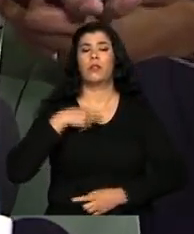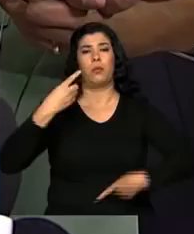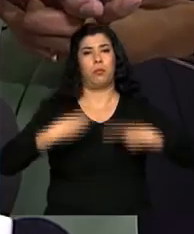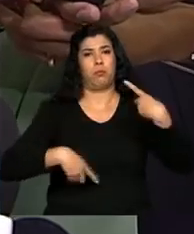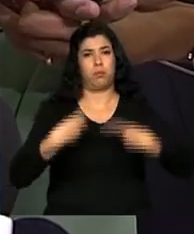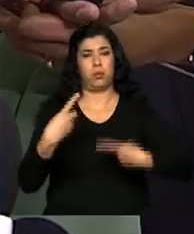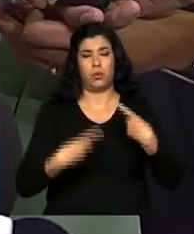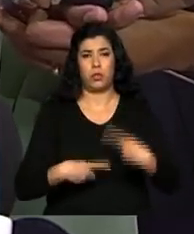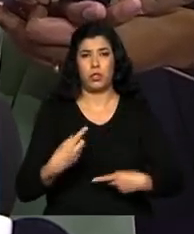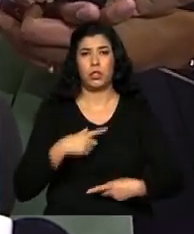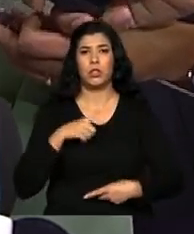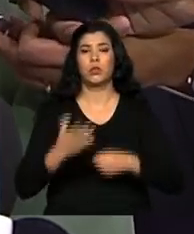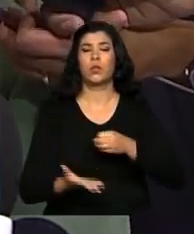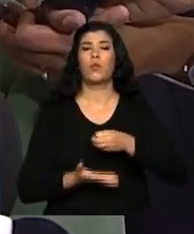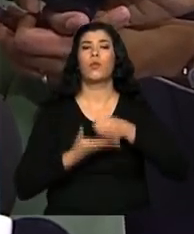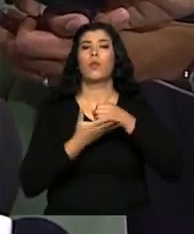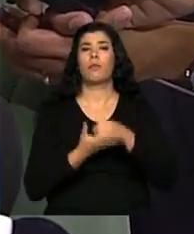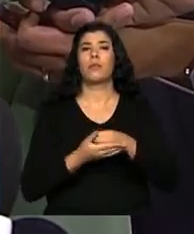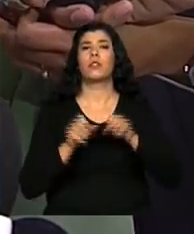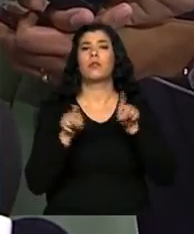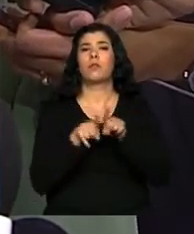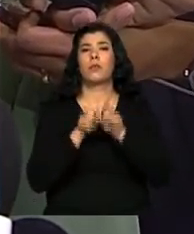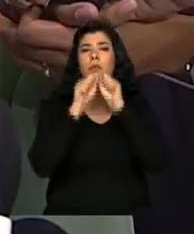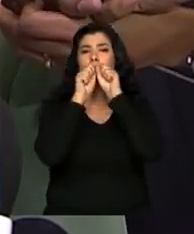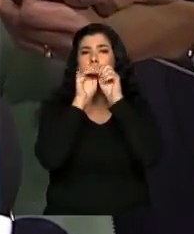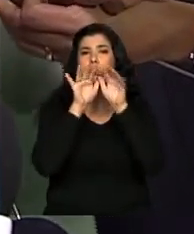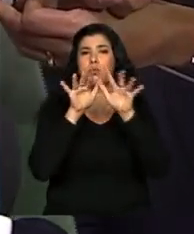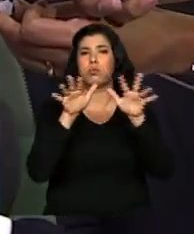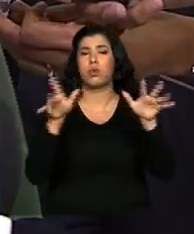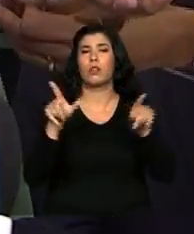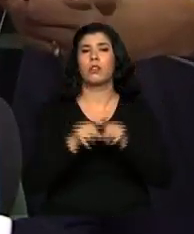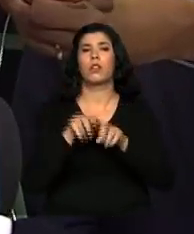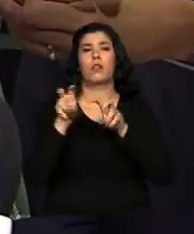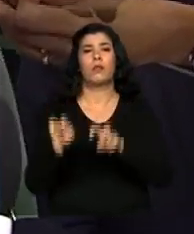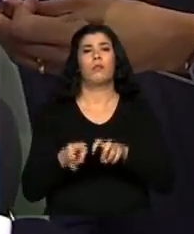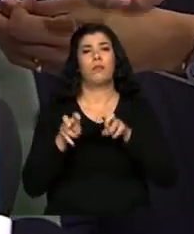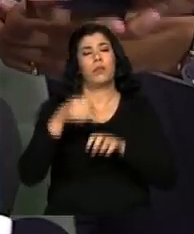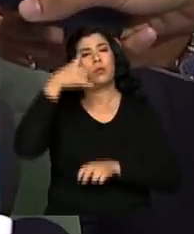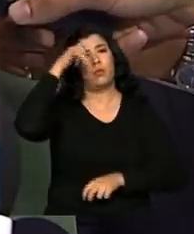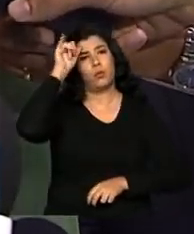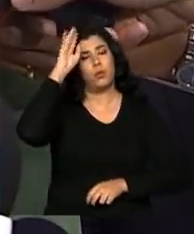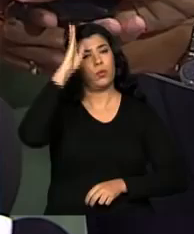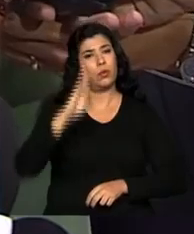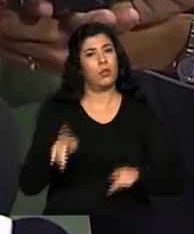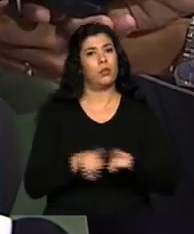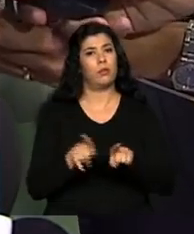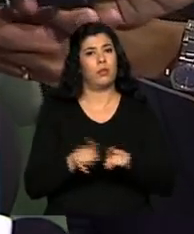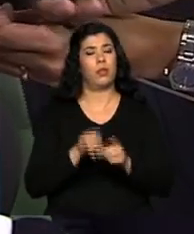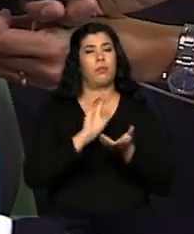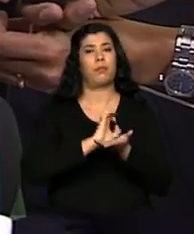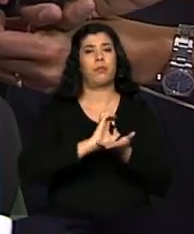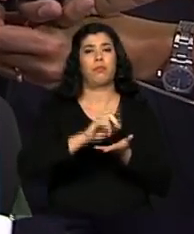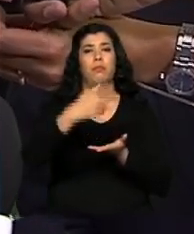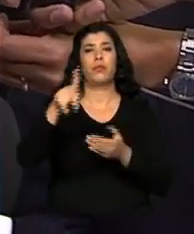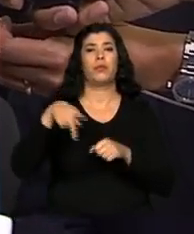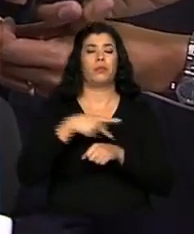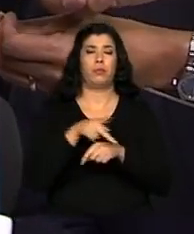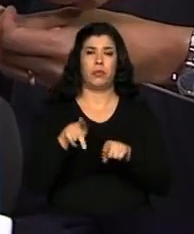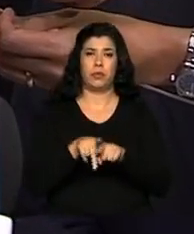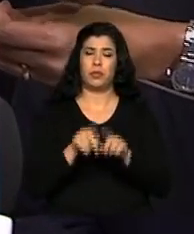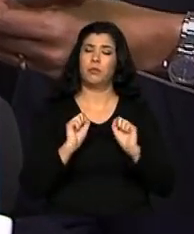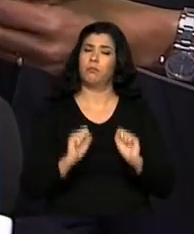política de sustentação e expansão da agricultura brasileira, das nossas exportações.